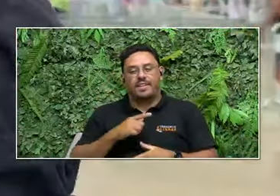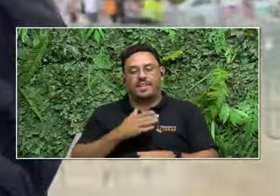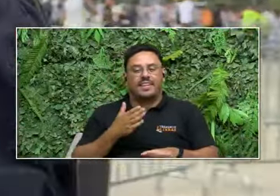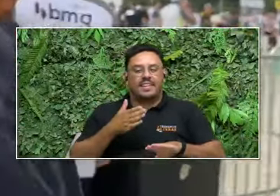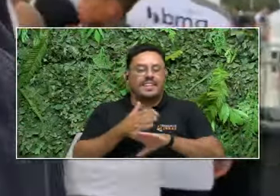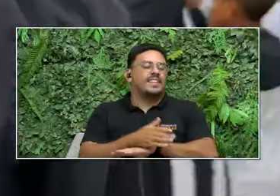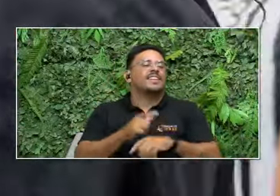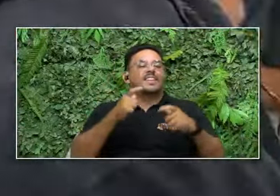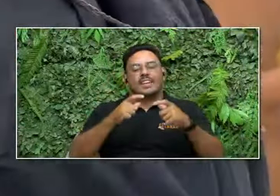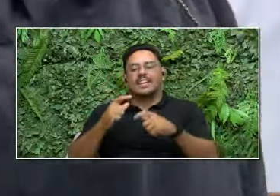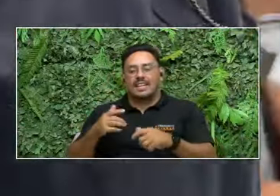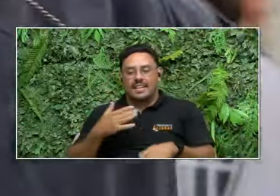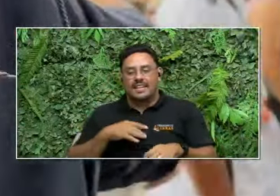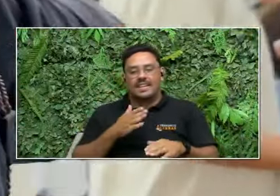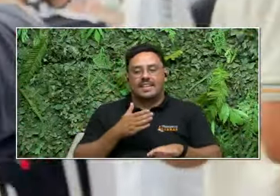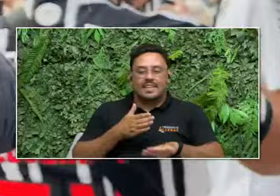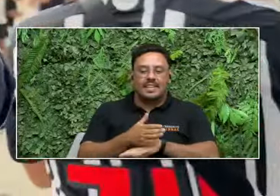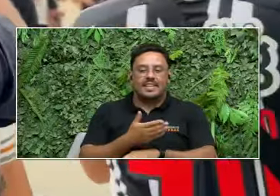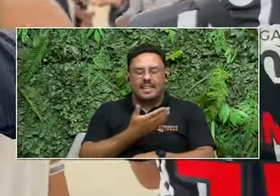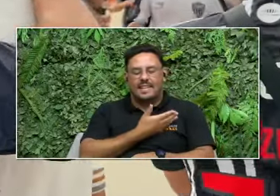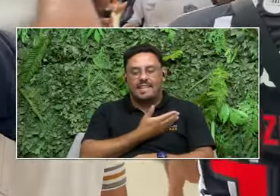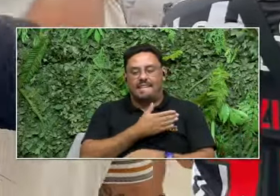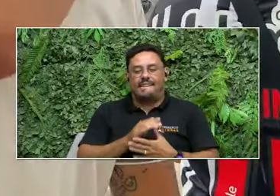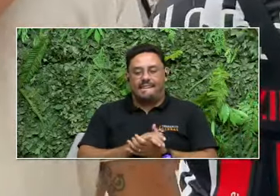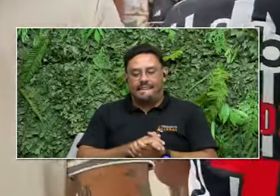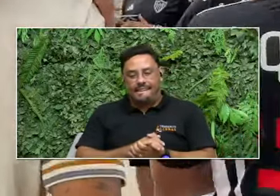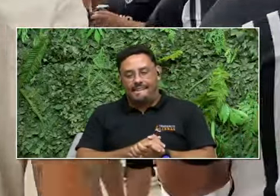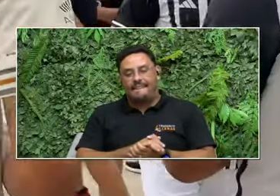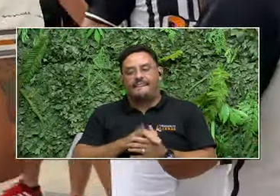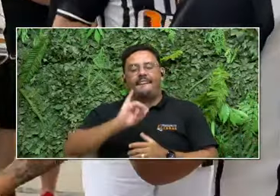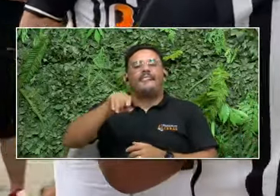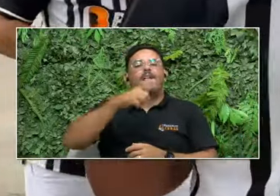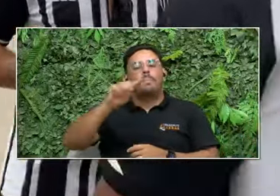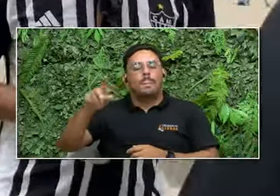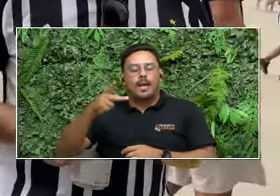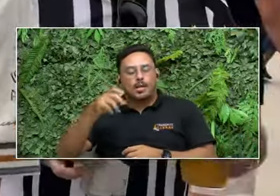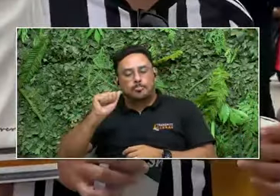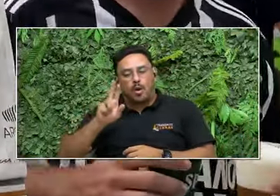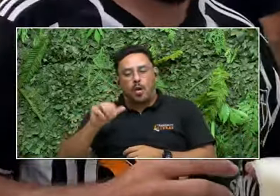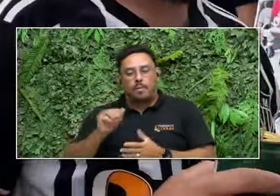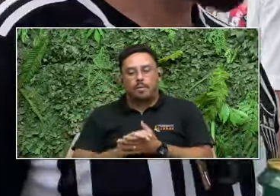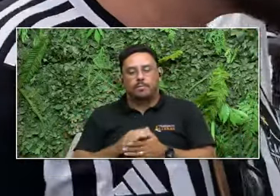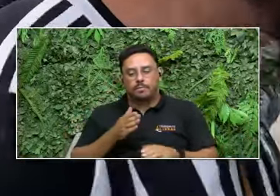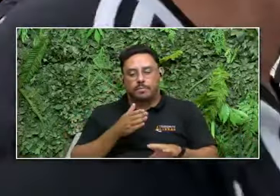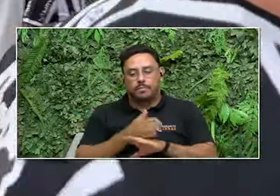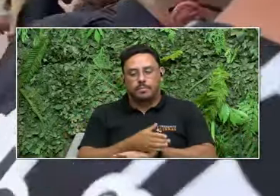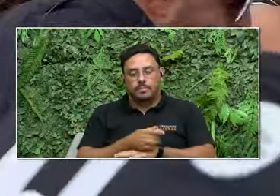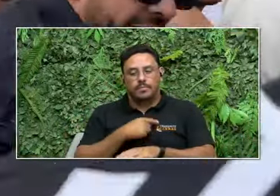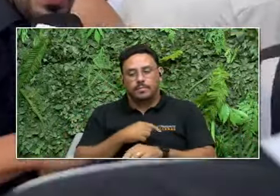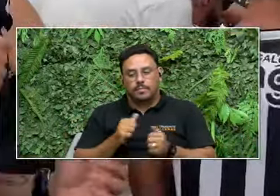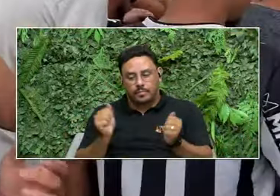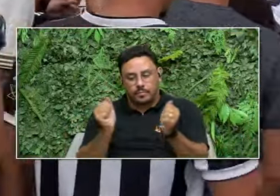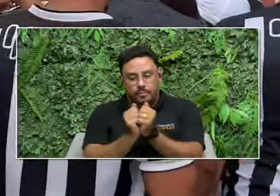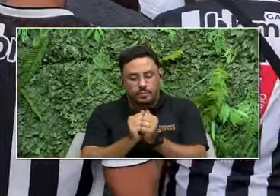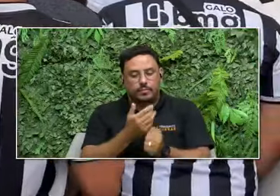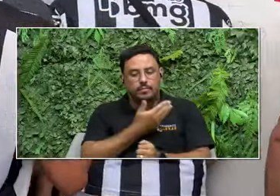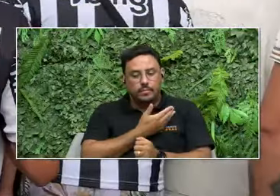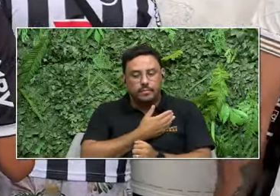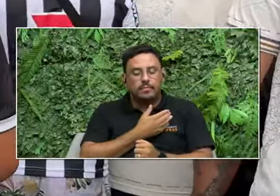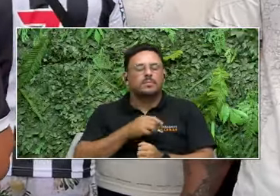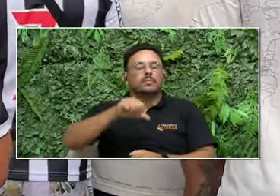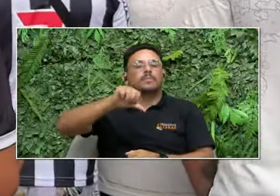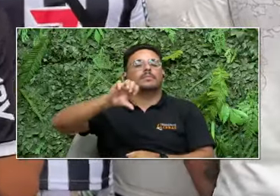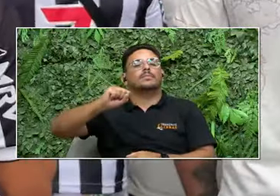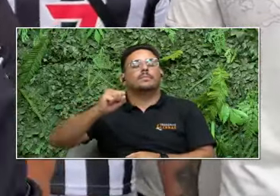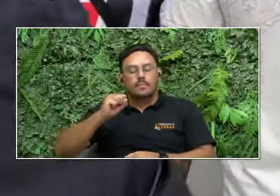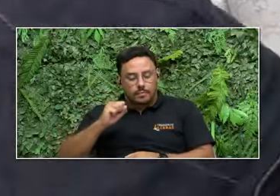até no lugar errado vou para cima vou entrando com o meu amigo como é que é seu nome mesmo João Paulo João Paulo aqui ó eu vou aqui eu tô no meio da galera a 9